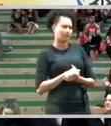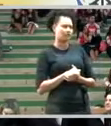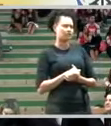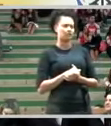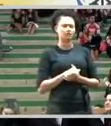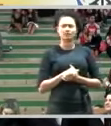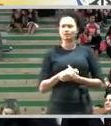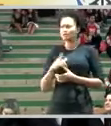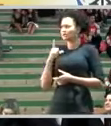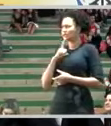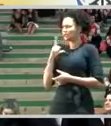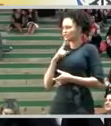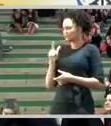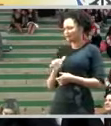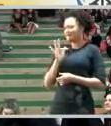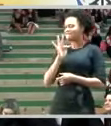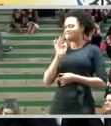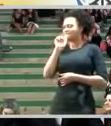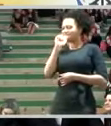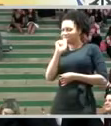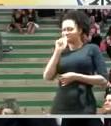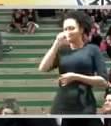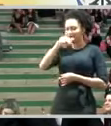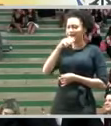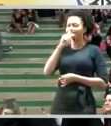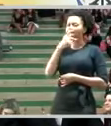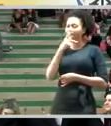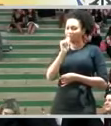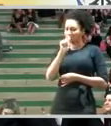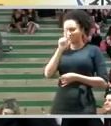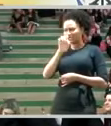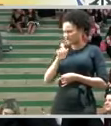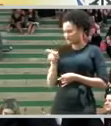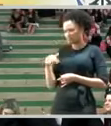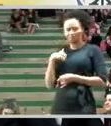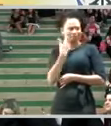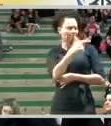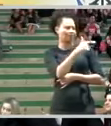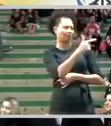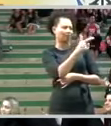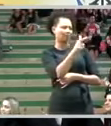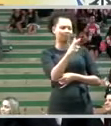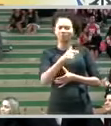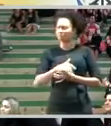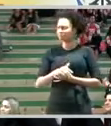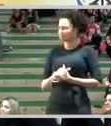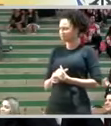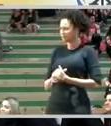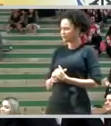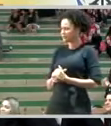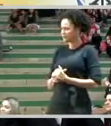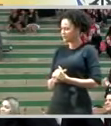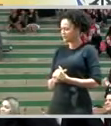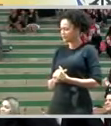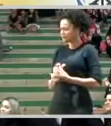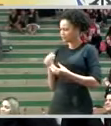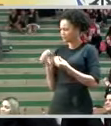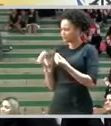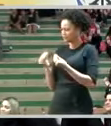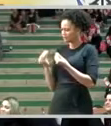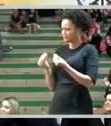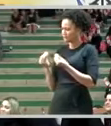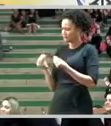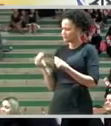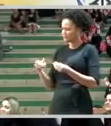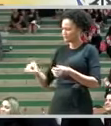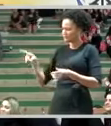O senhor tem fanpage? Tenho não. Nada contra. Eu estou dizendo um testemunho. Tenho não. Mas como é que o